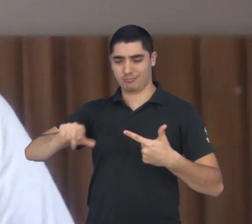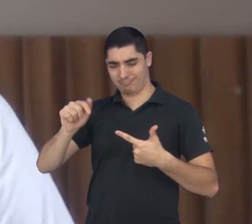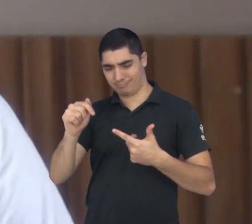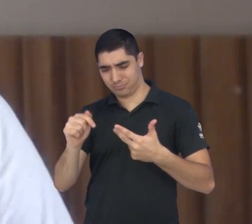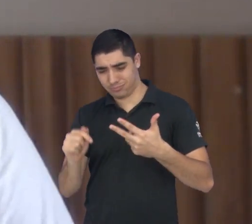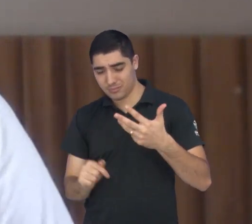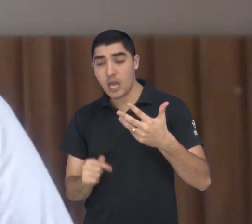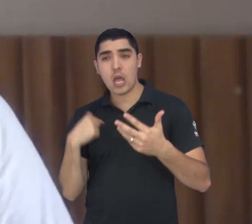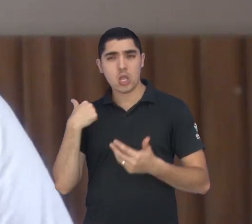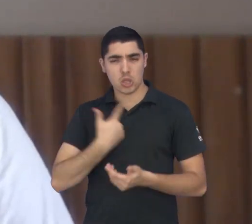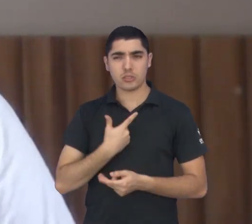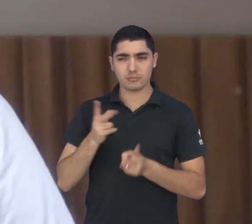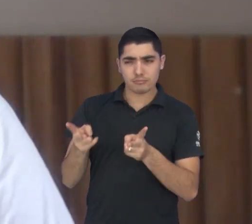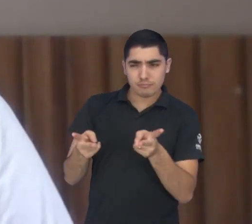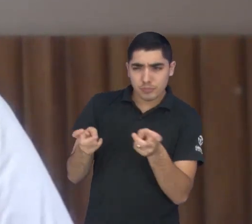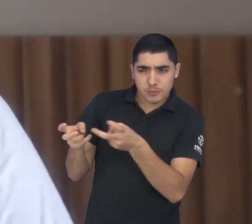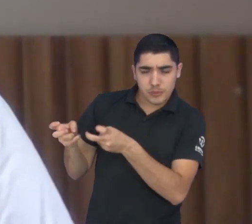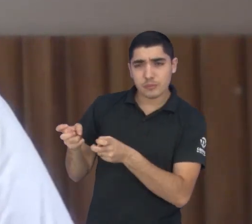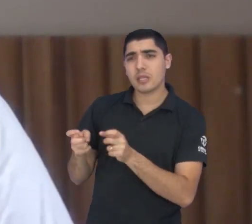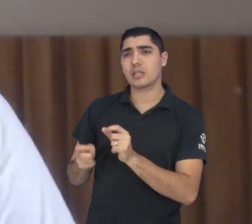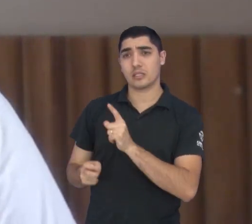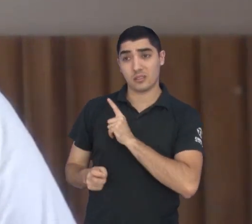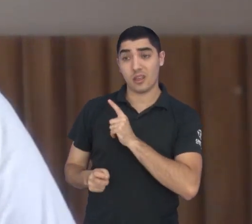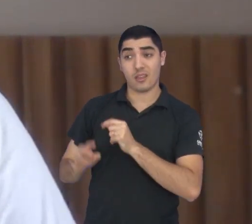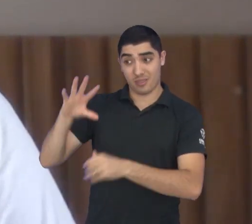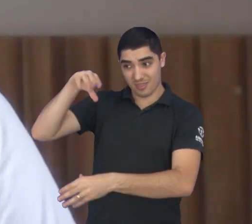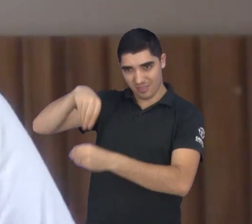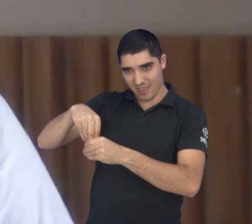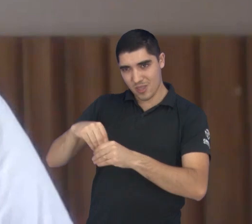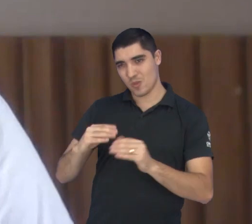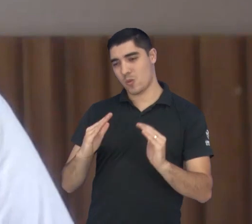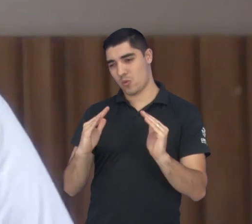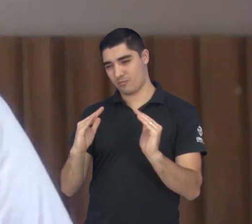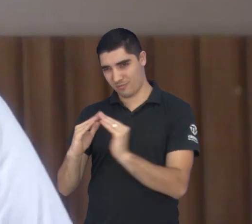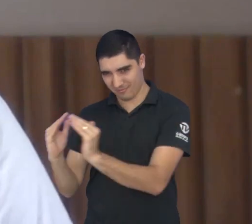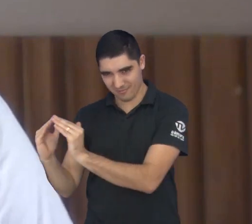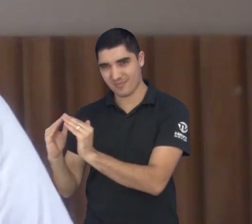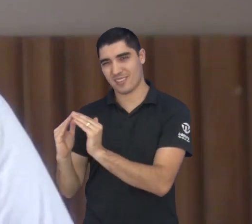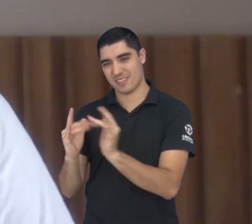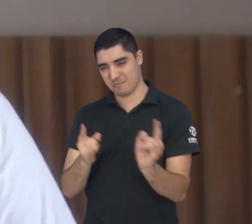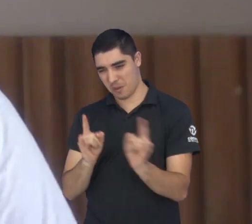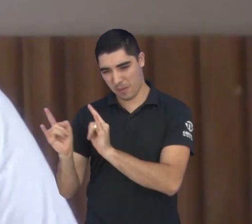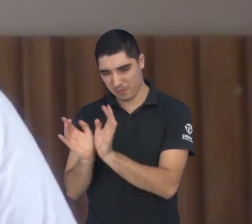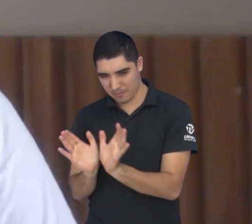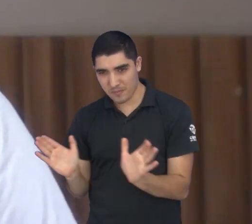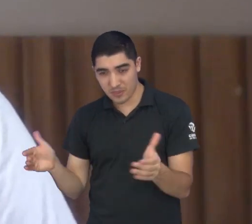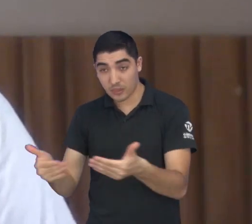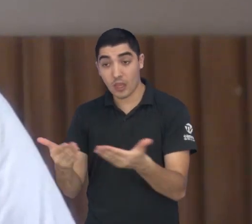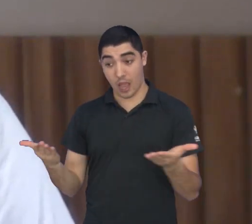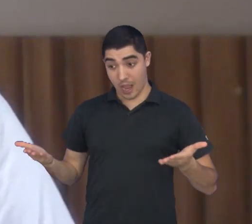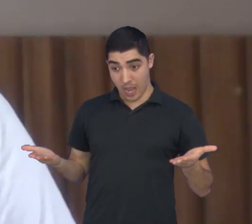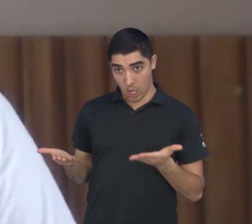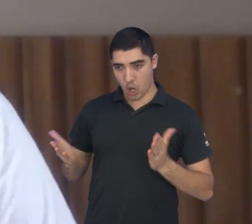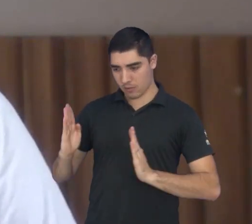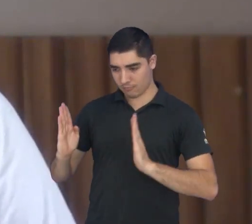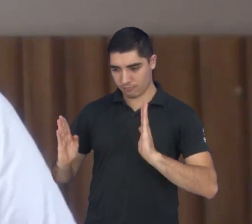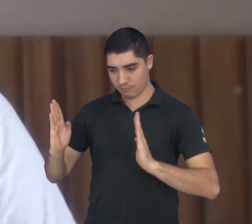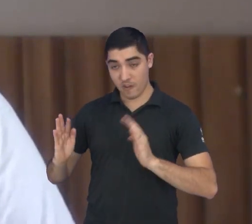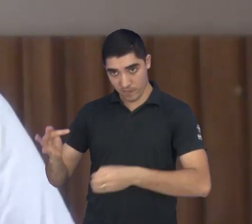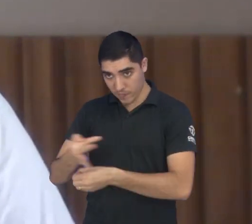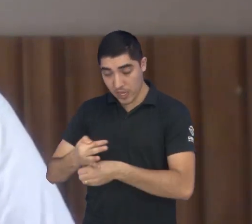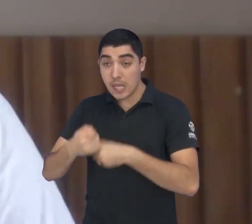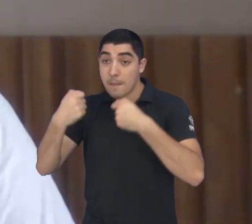e tentado desenvolver com qualidade nos condomínios é que, principalmente nesse período de férias, haja o acompanhamento